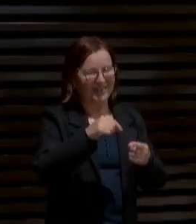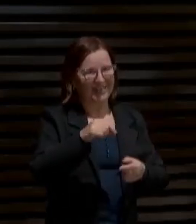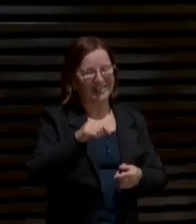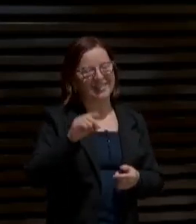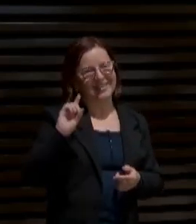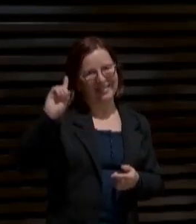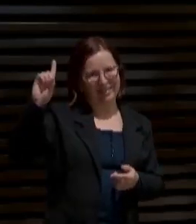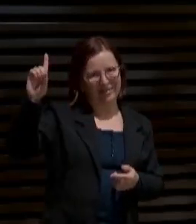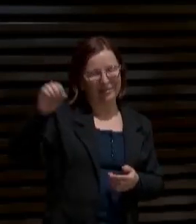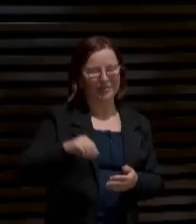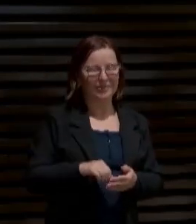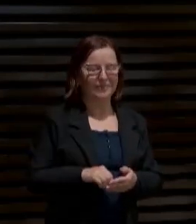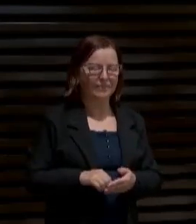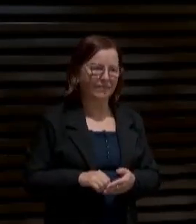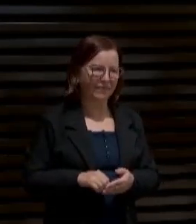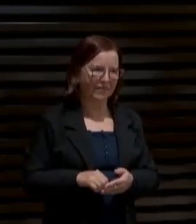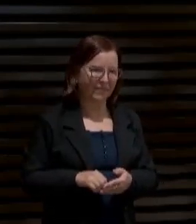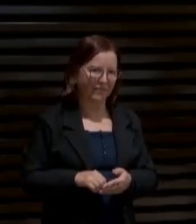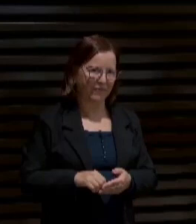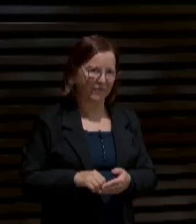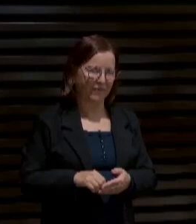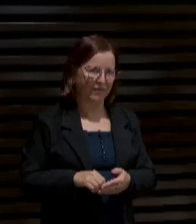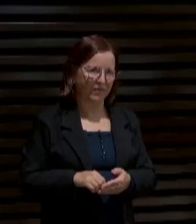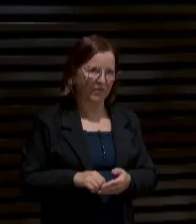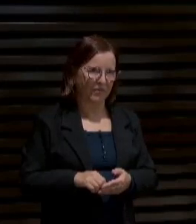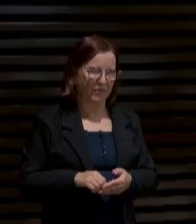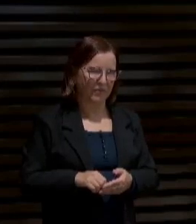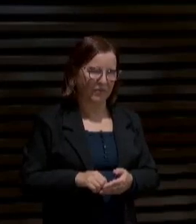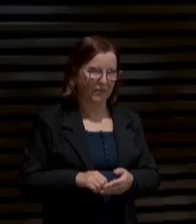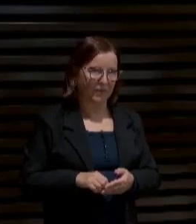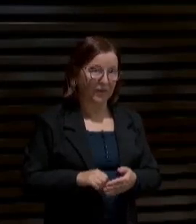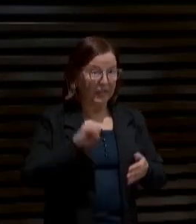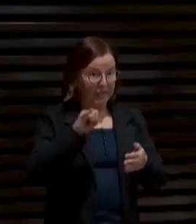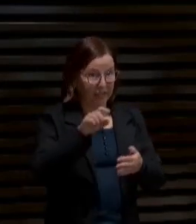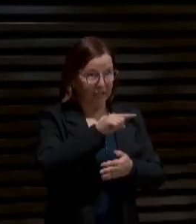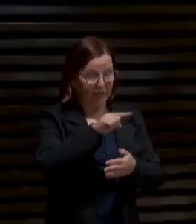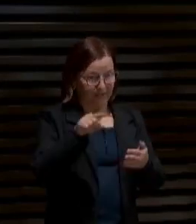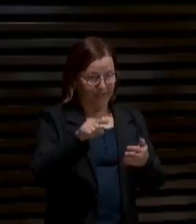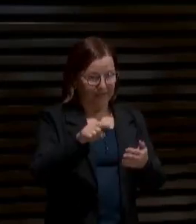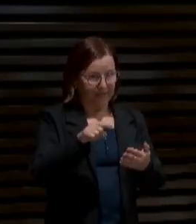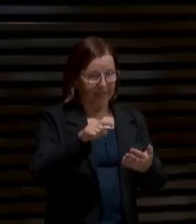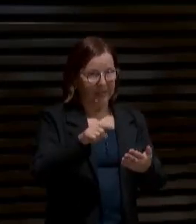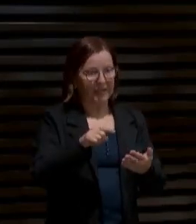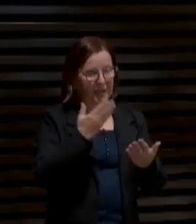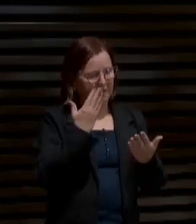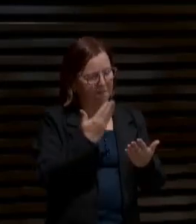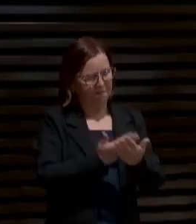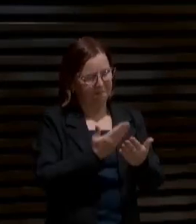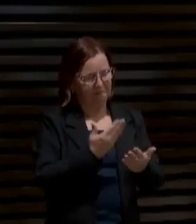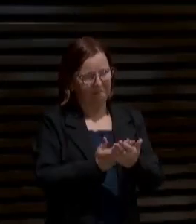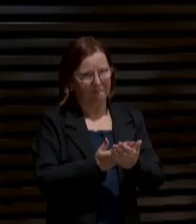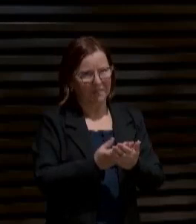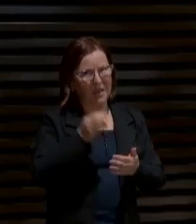le medita e estuda a palavra à medida que hora e vive em comunhão